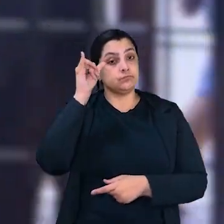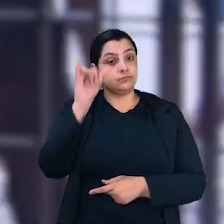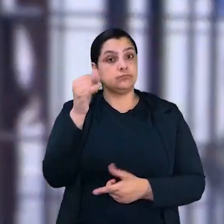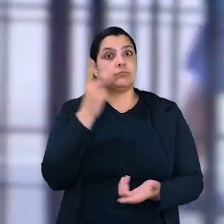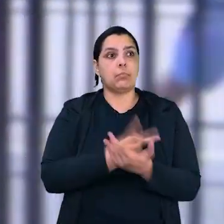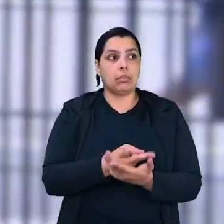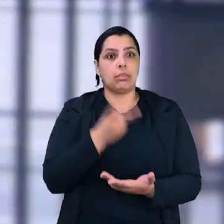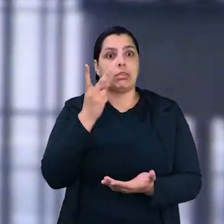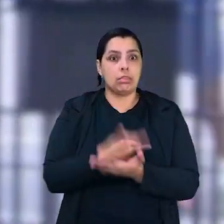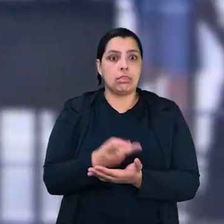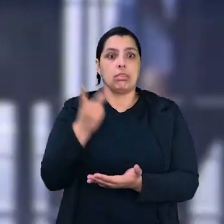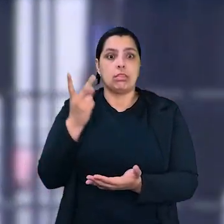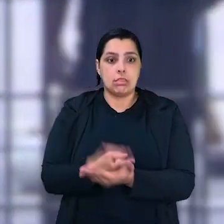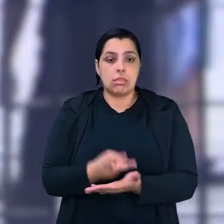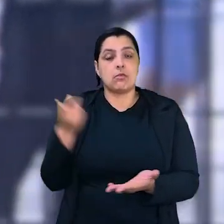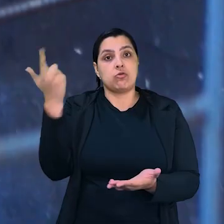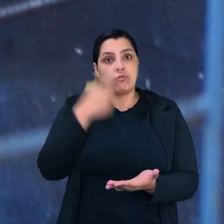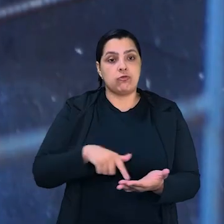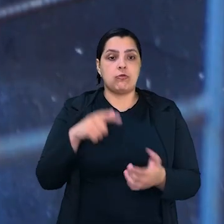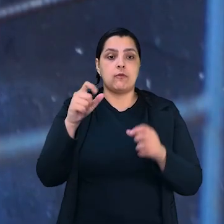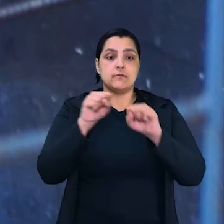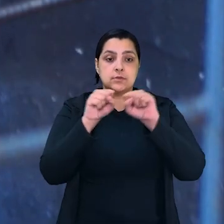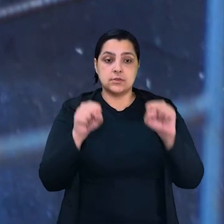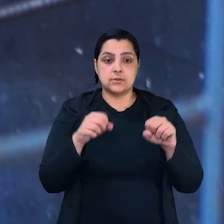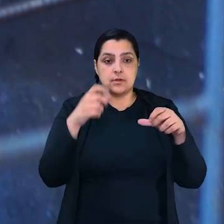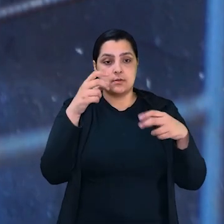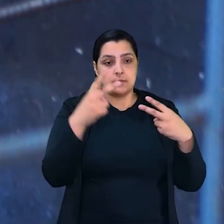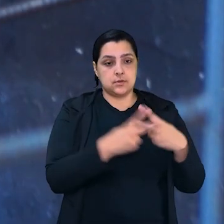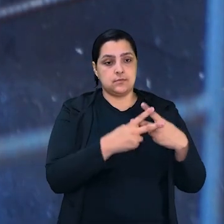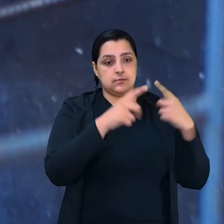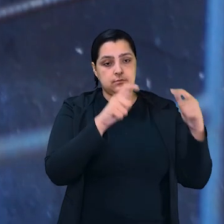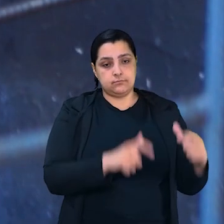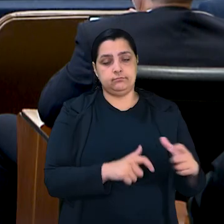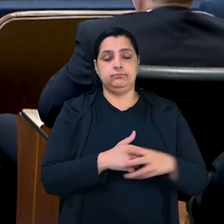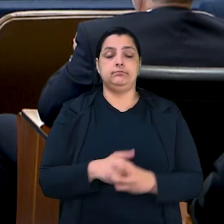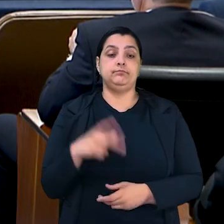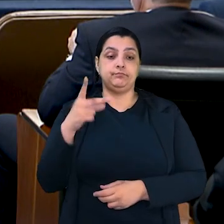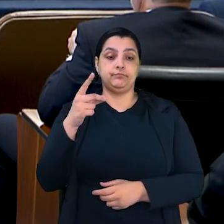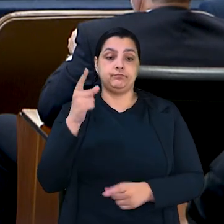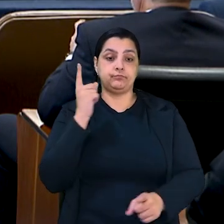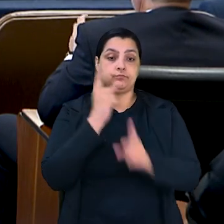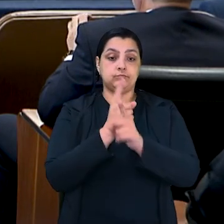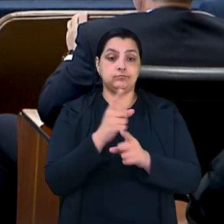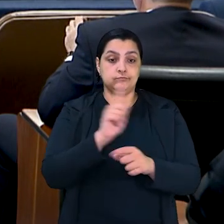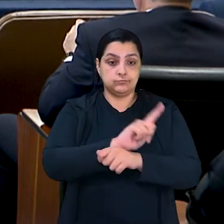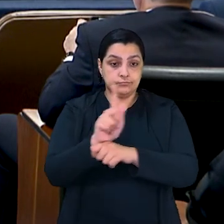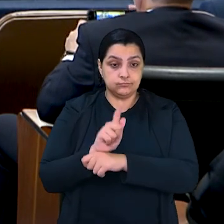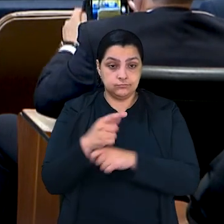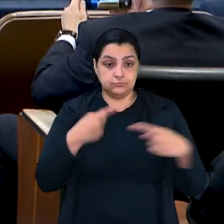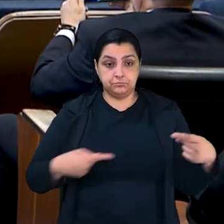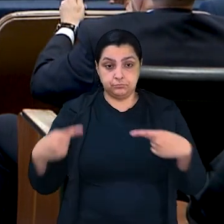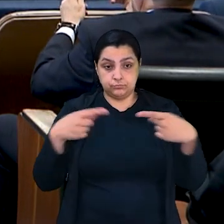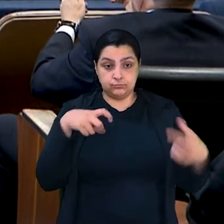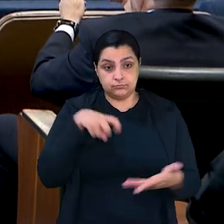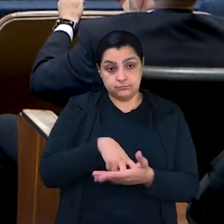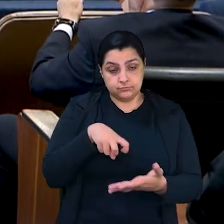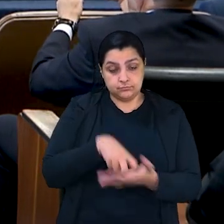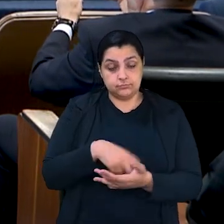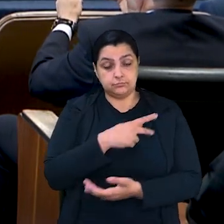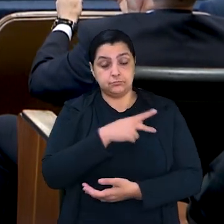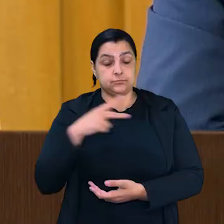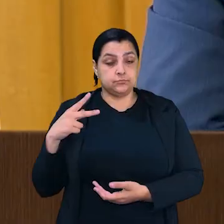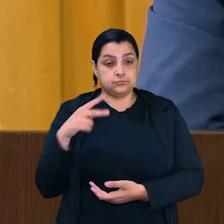políticas para evitar a repetição das violações no sistema carcerário. No segundo Encontro Nacional de Alta Gestão em